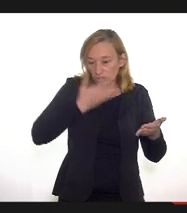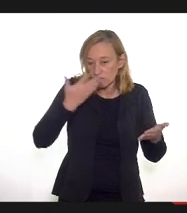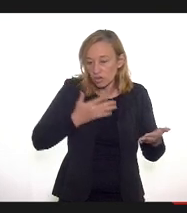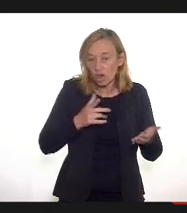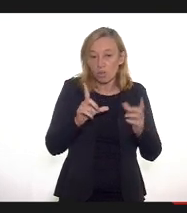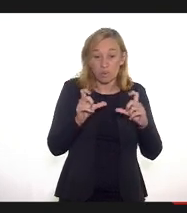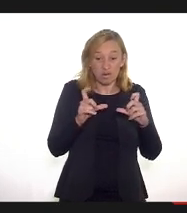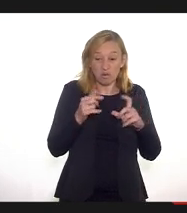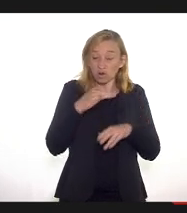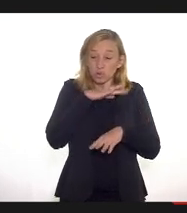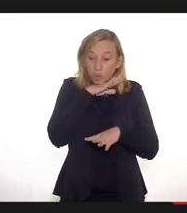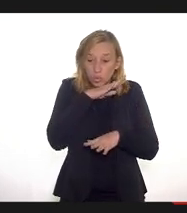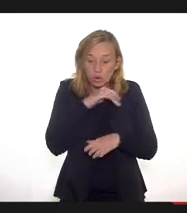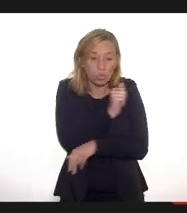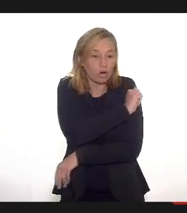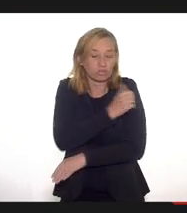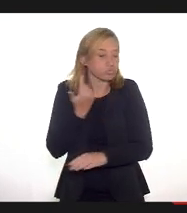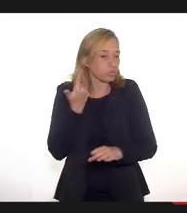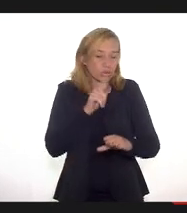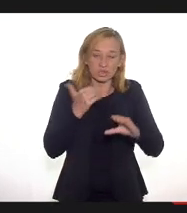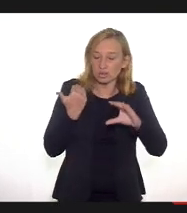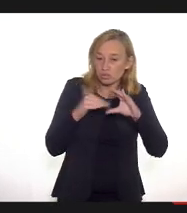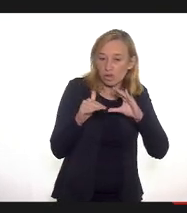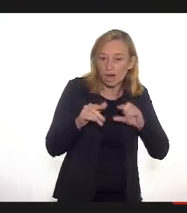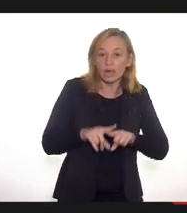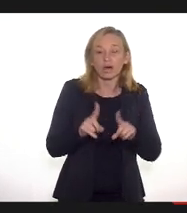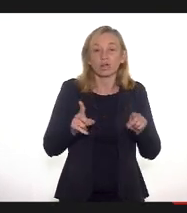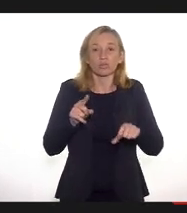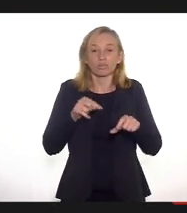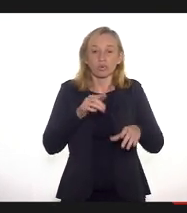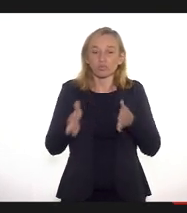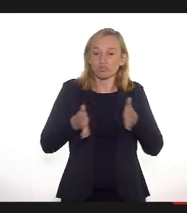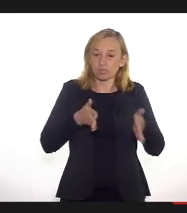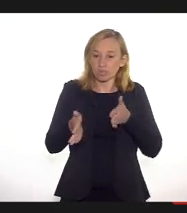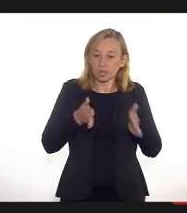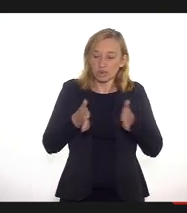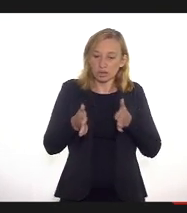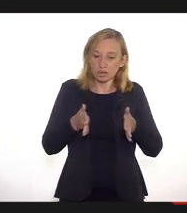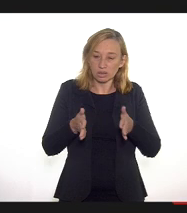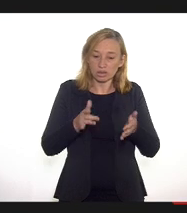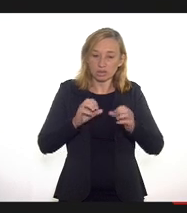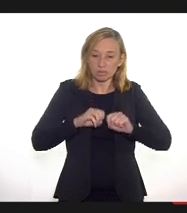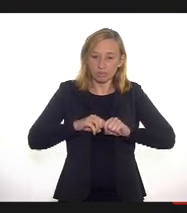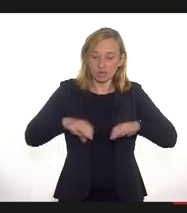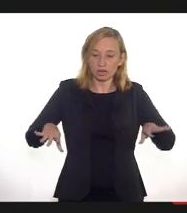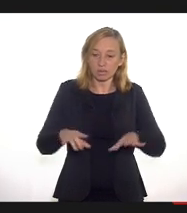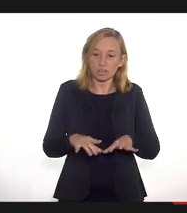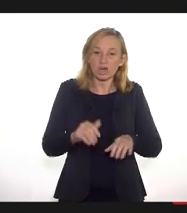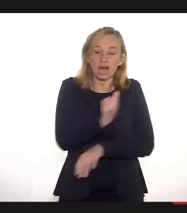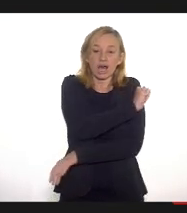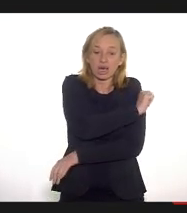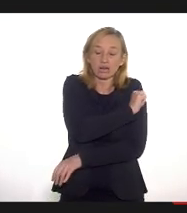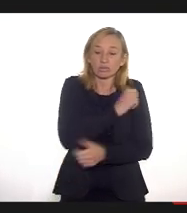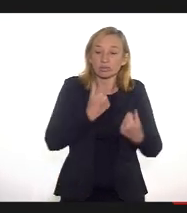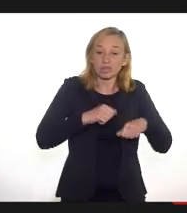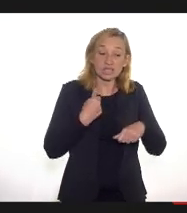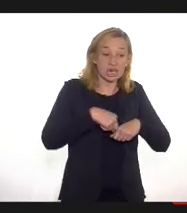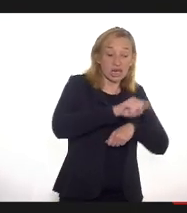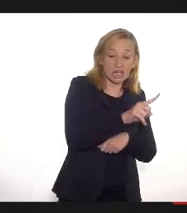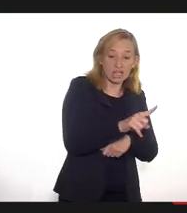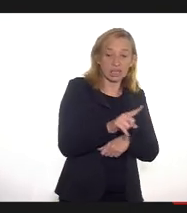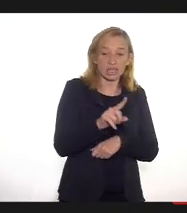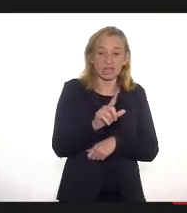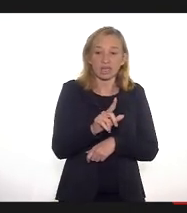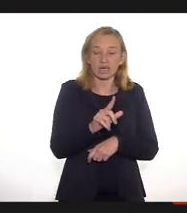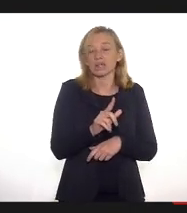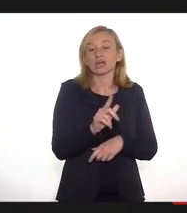tirada, ou o aluno não conseguiu enviar. Então, especialmente pelo momento de pandemia que a gente vive, que muitos alunos precisam ir na Lan House, por exemplo, para